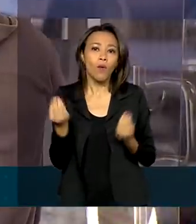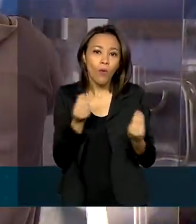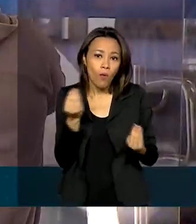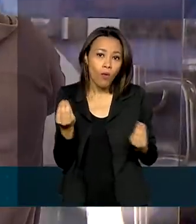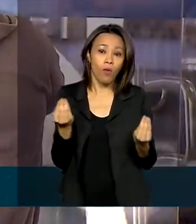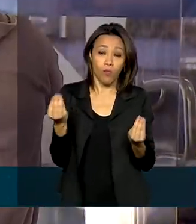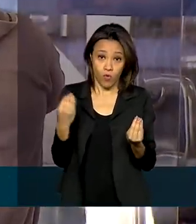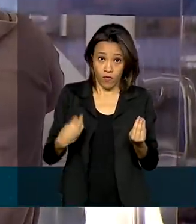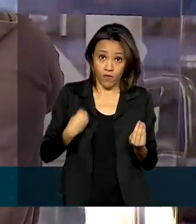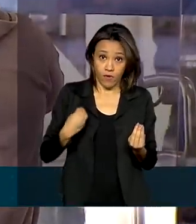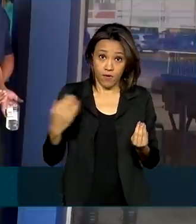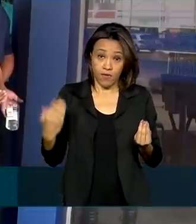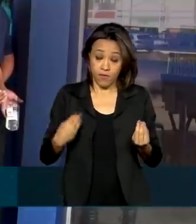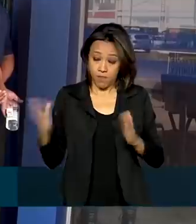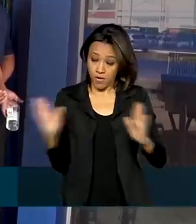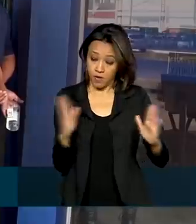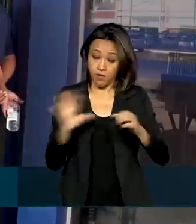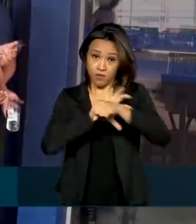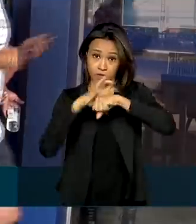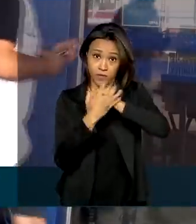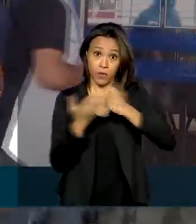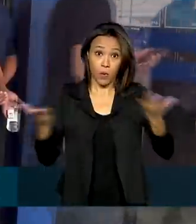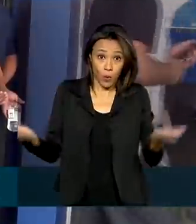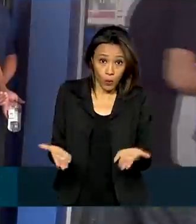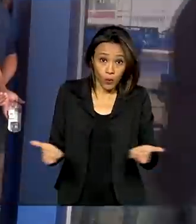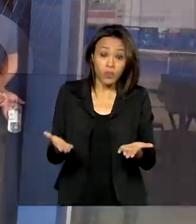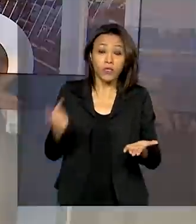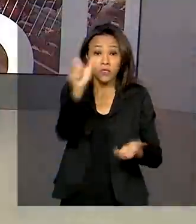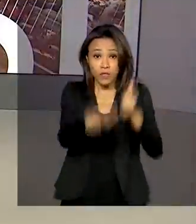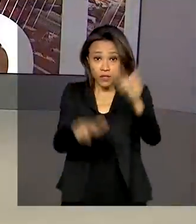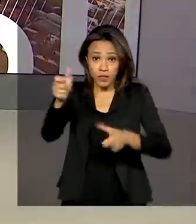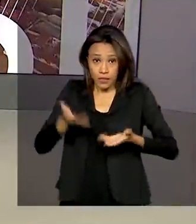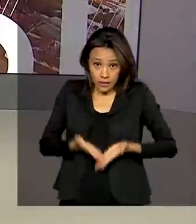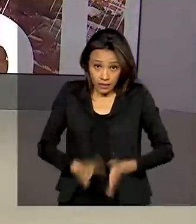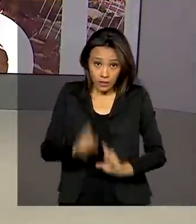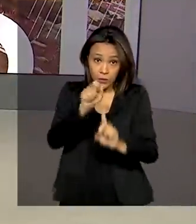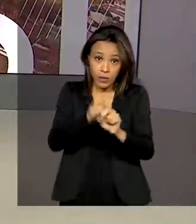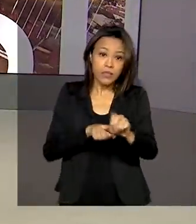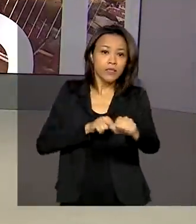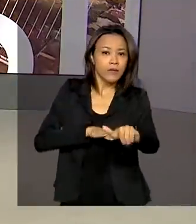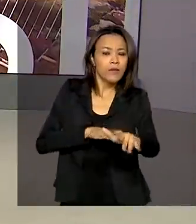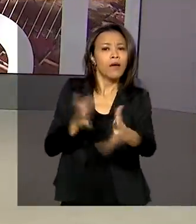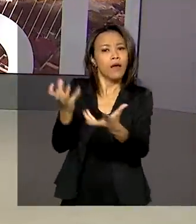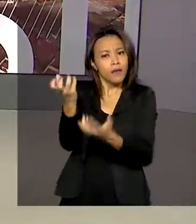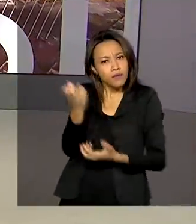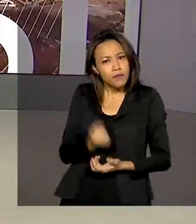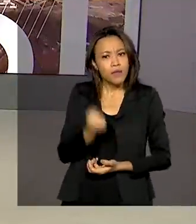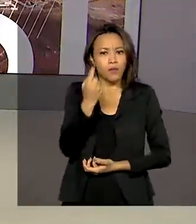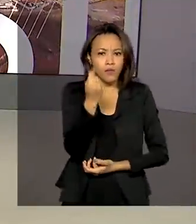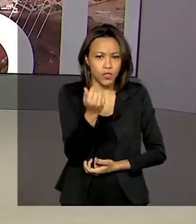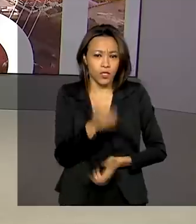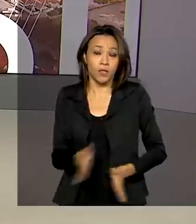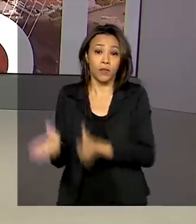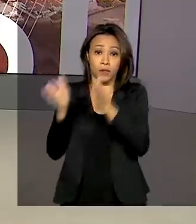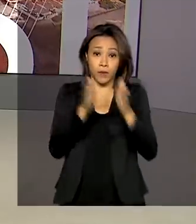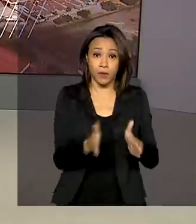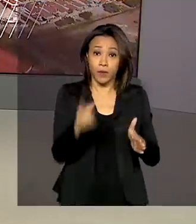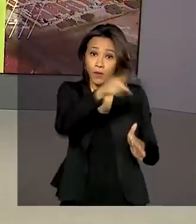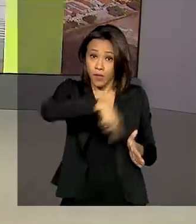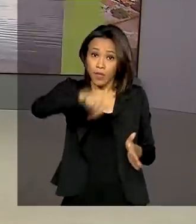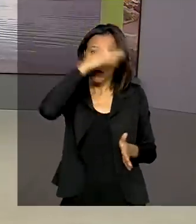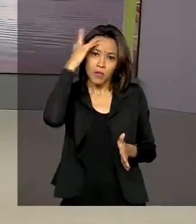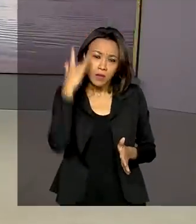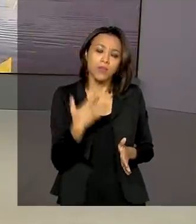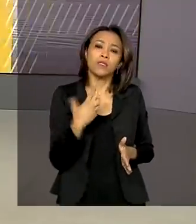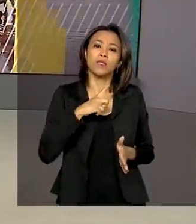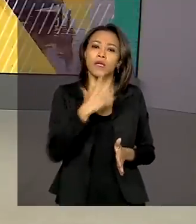Hoje, 4 milhões de trabalhadores nascidos em setembro recebem o auxílio emergencial. Já os beneficiários do Bolsa Família, com